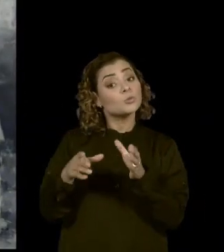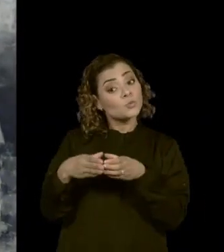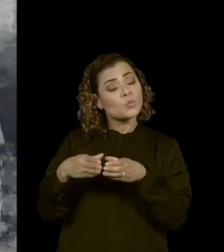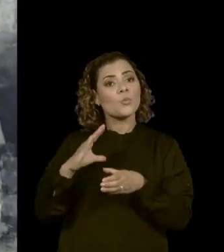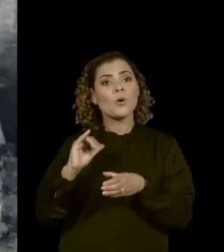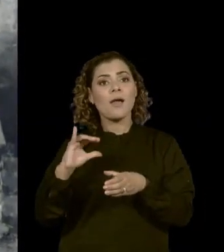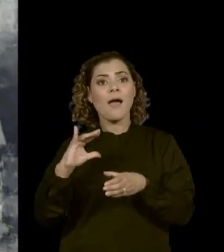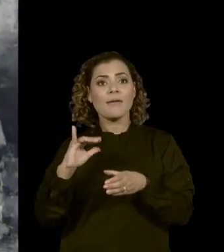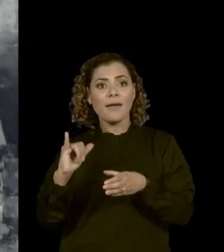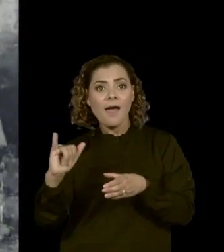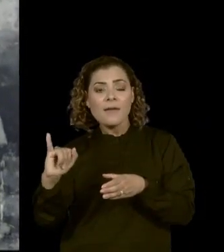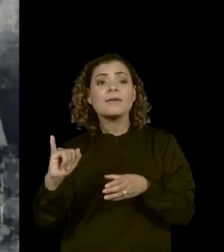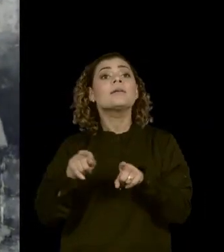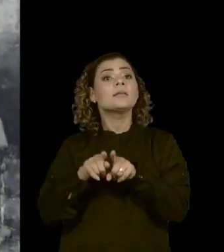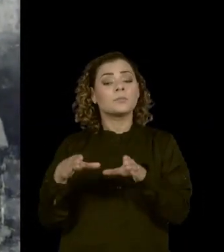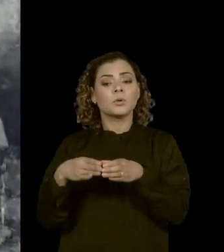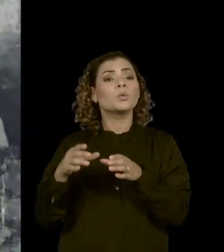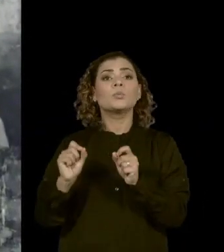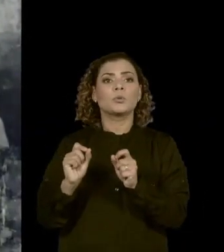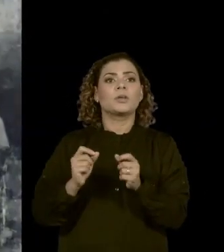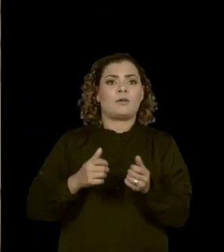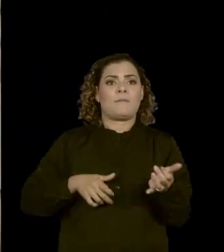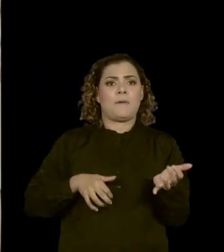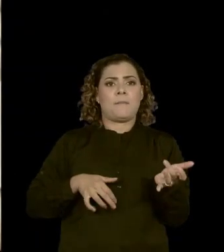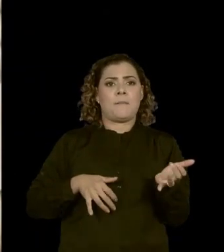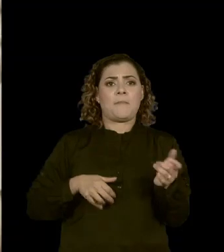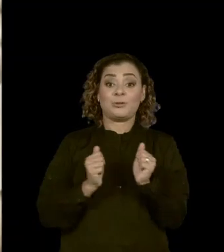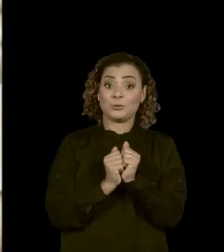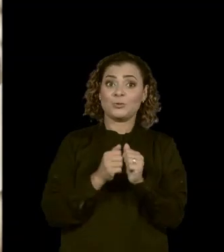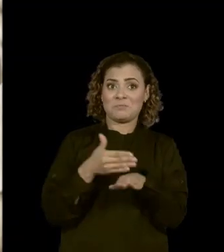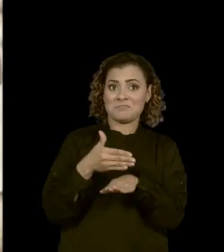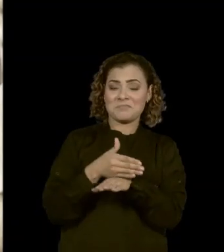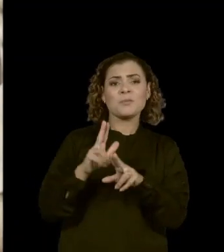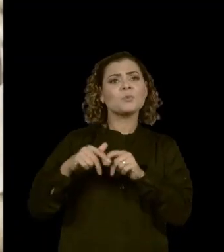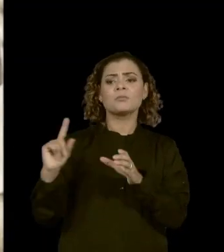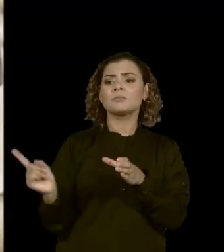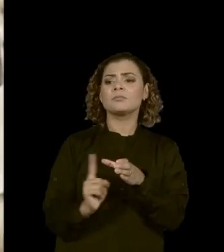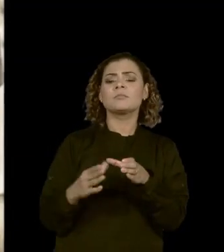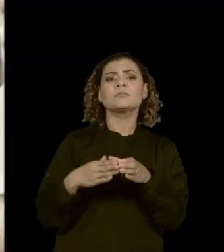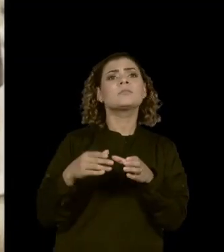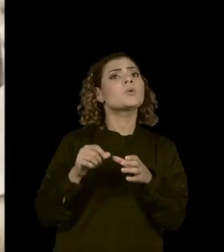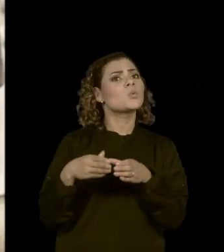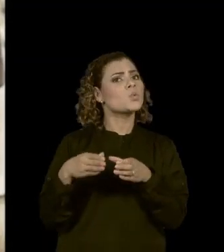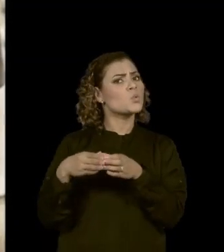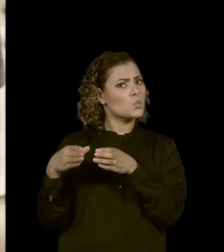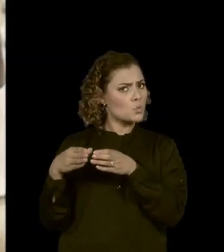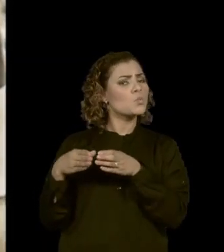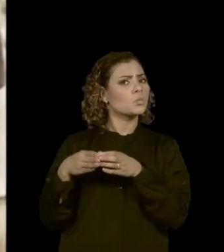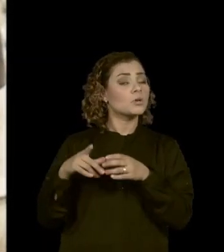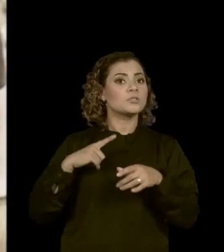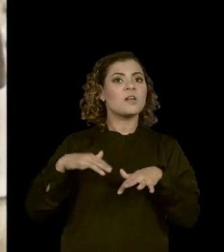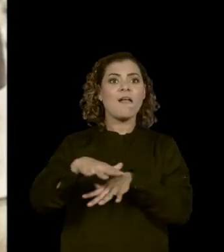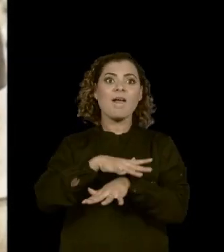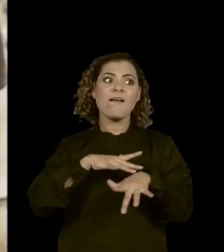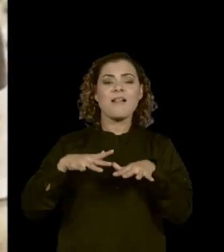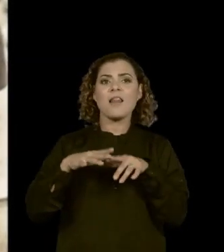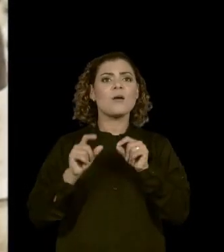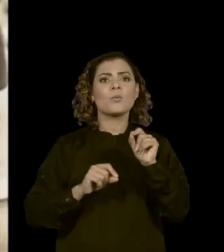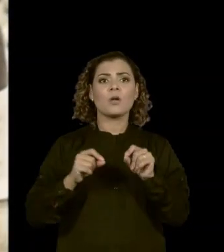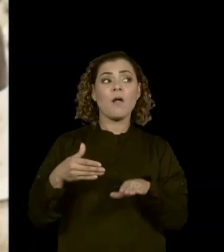céu aberto pelo bairro do Bexiga. As partidas e festinhas em chão de terra batida, organizadas